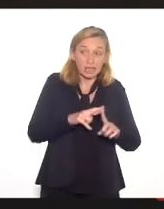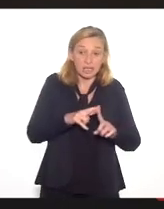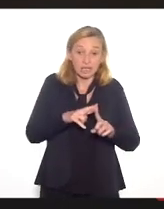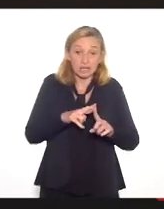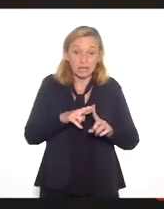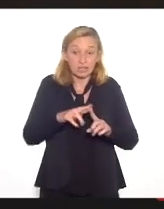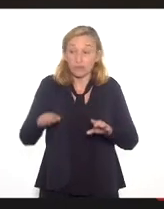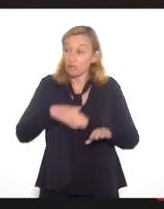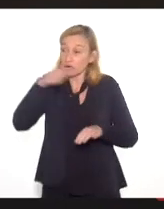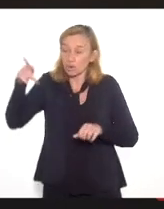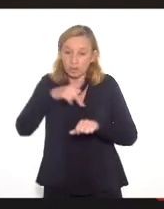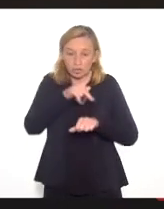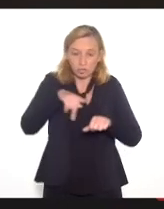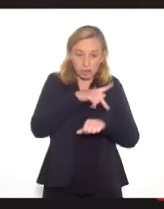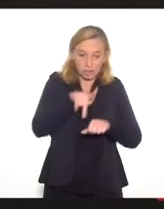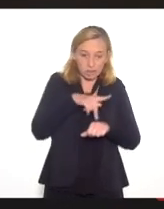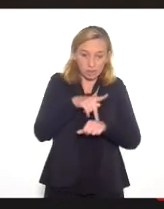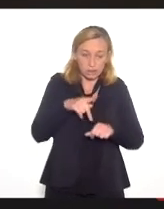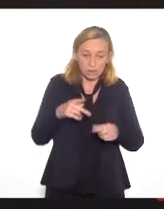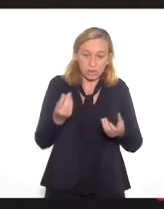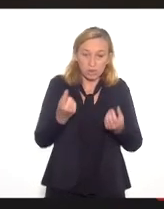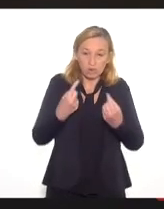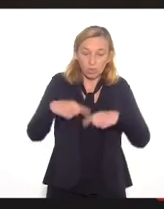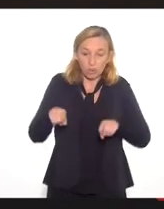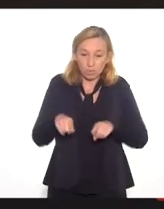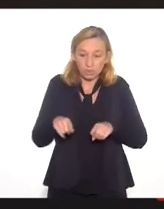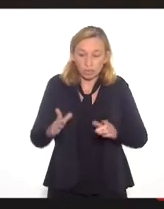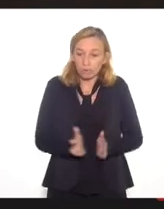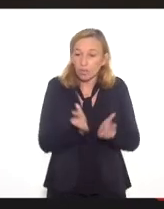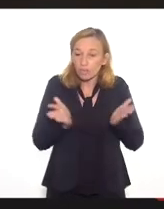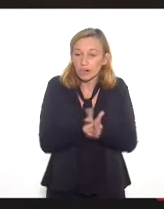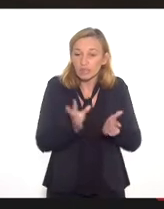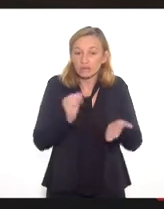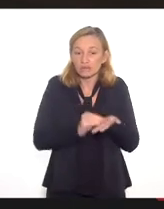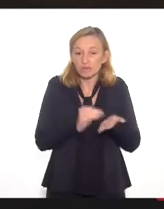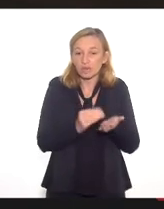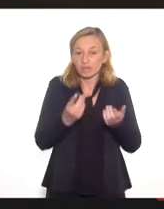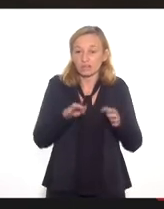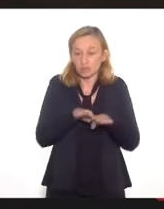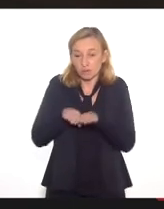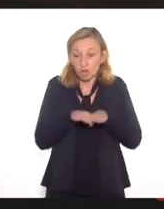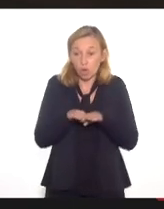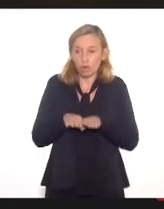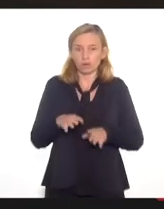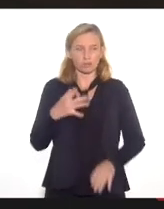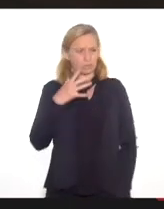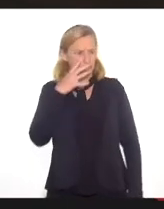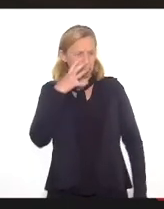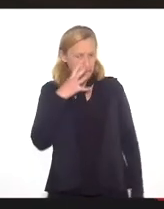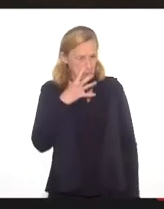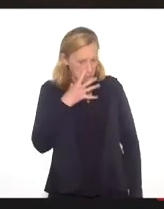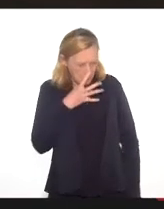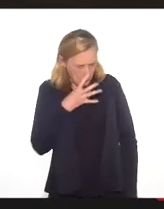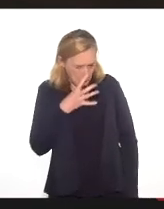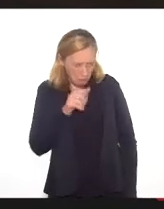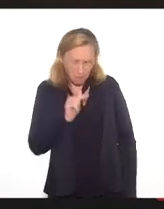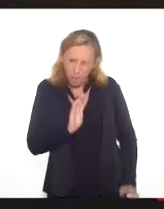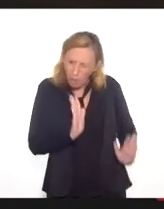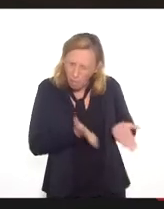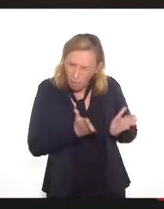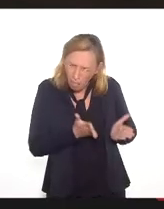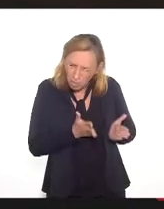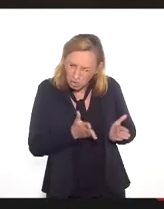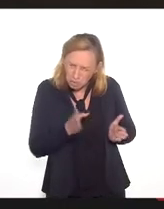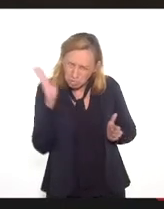no combate à pobreza e desigualdade gente é quase inacreditável a gente olhar o Brasil hoje e olhar que em 2013